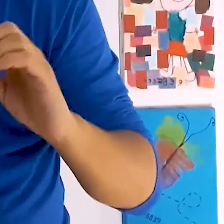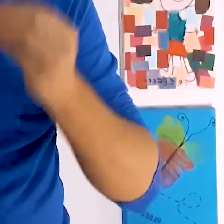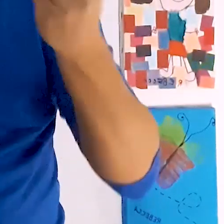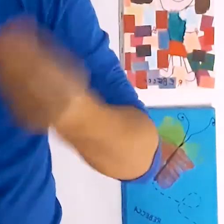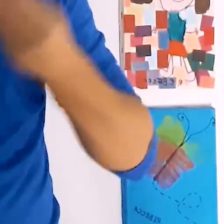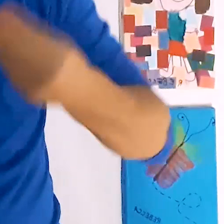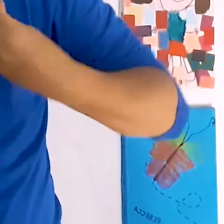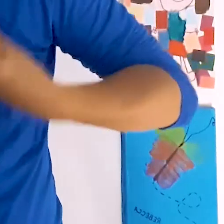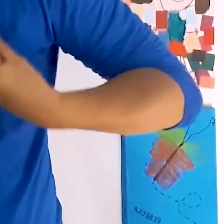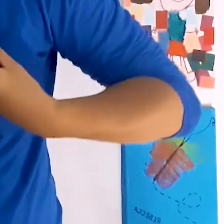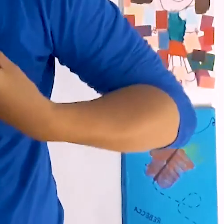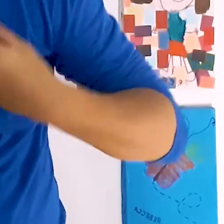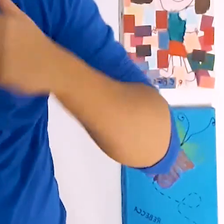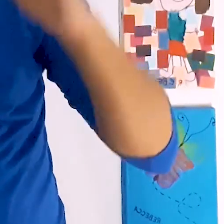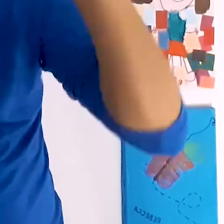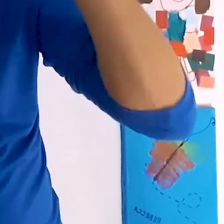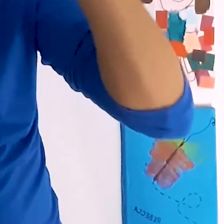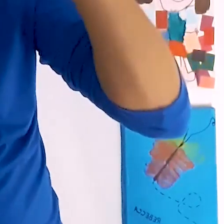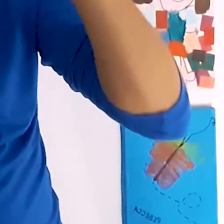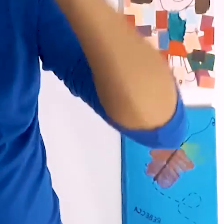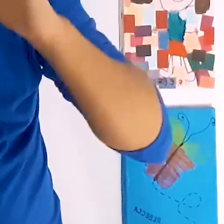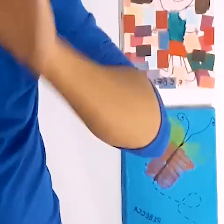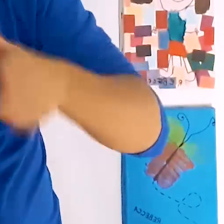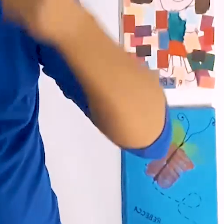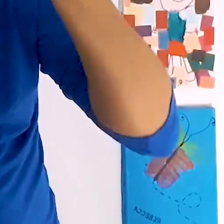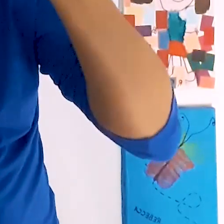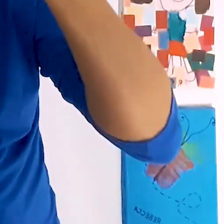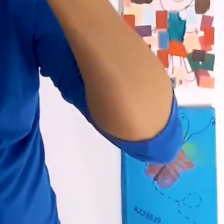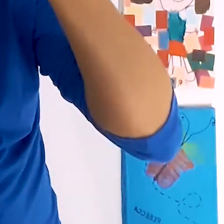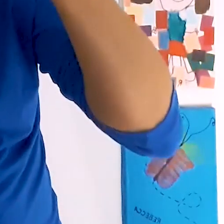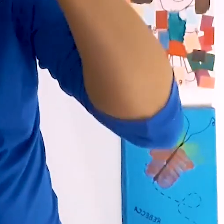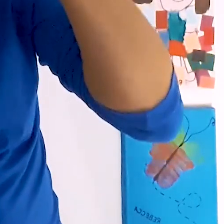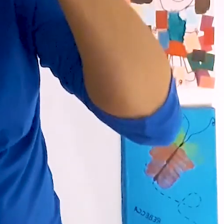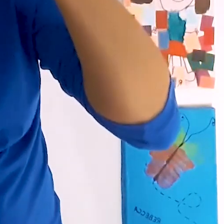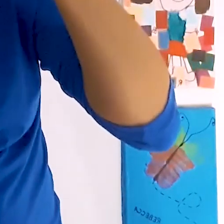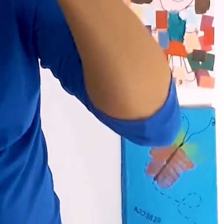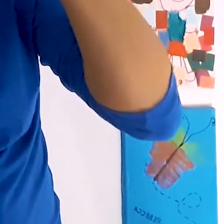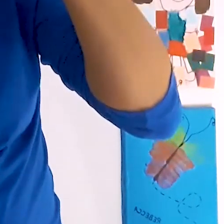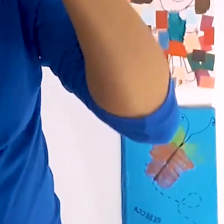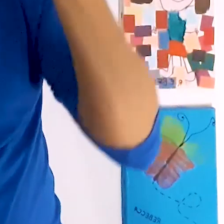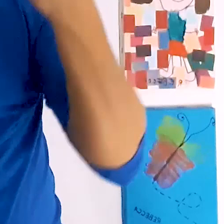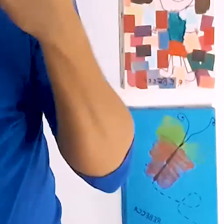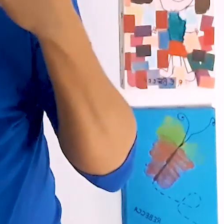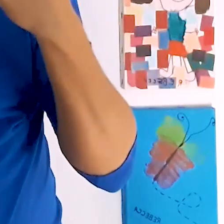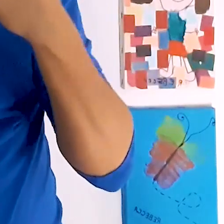essas coisas não existissem, e aí? Como seria viver sem elas? Já parou para pensar?